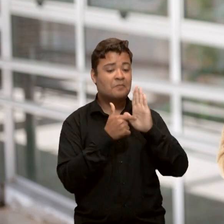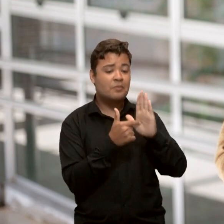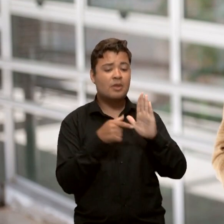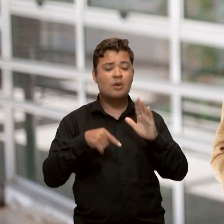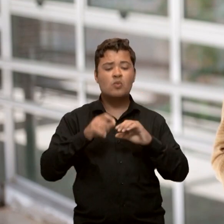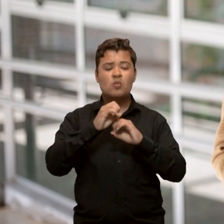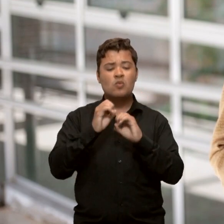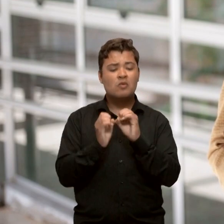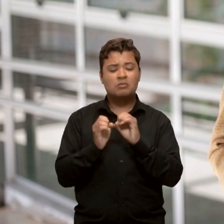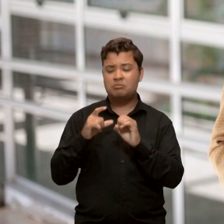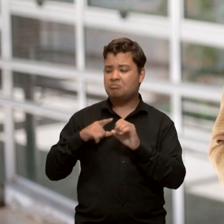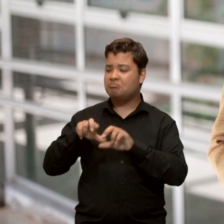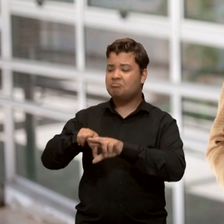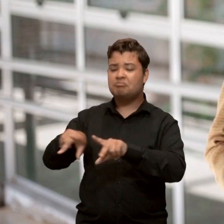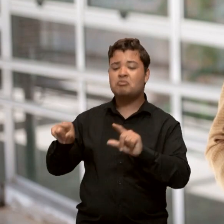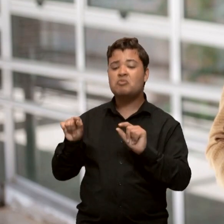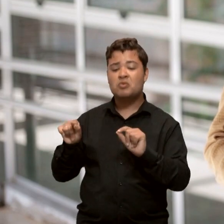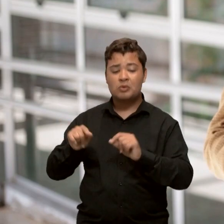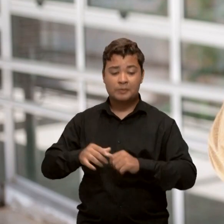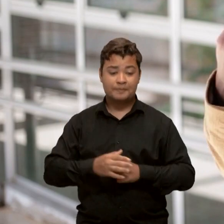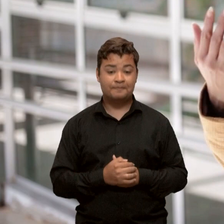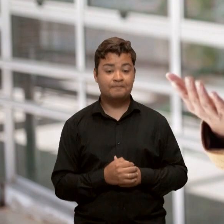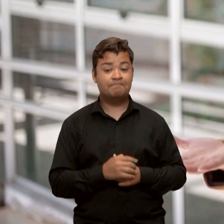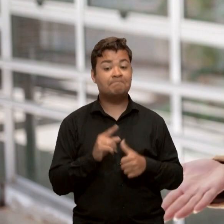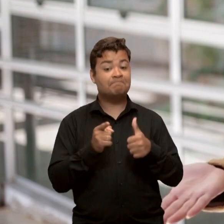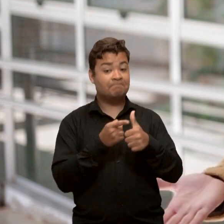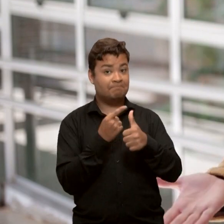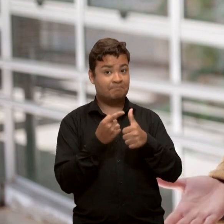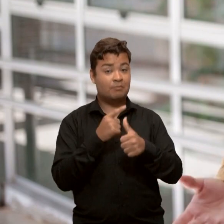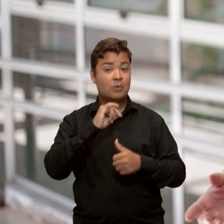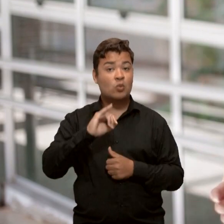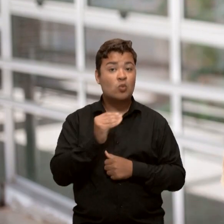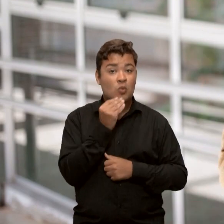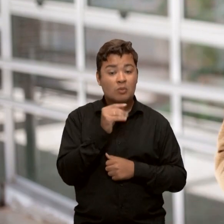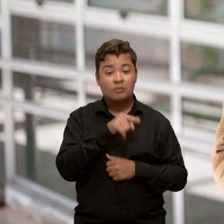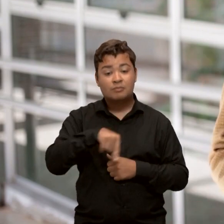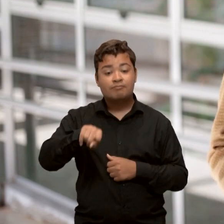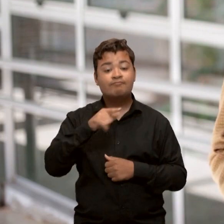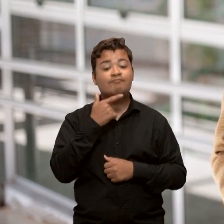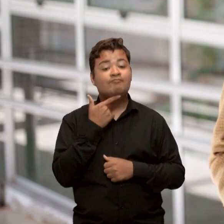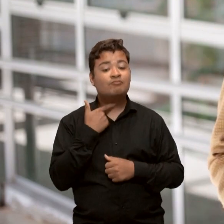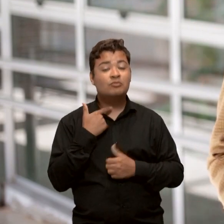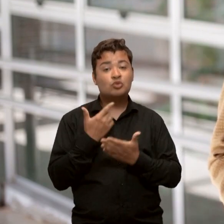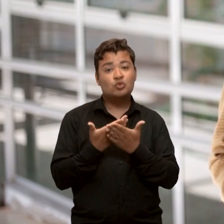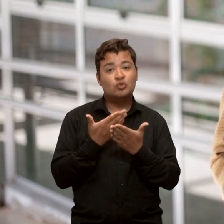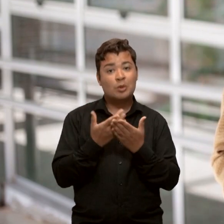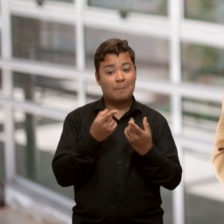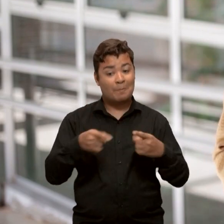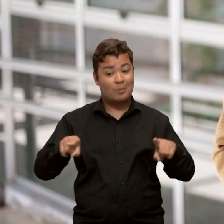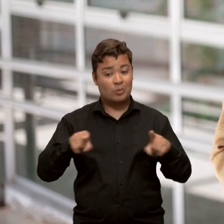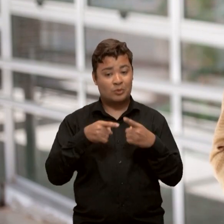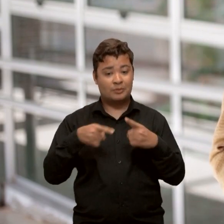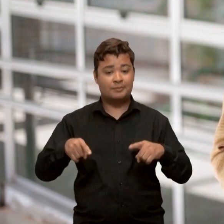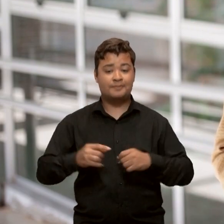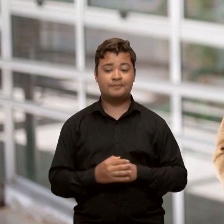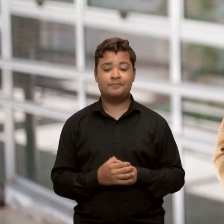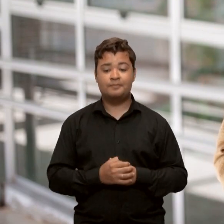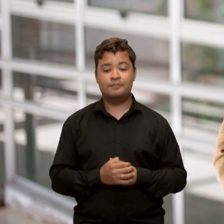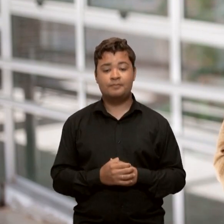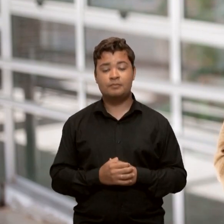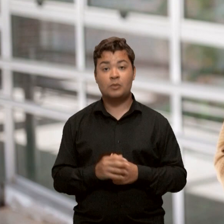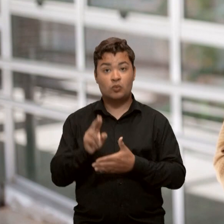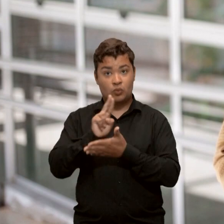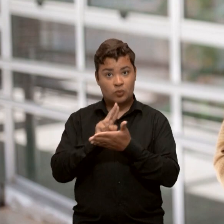universidade? E começamos com uma oportunidade para quem deseja estudar música. A